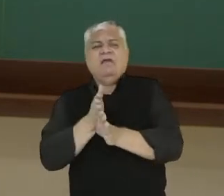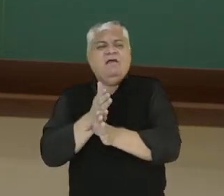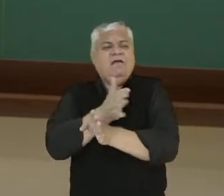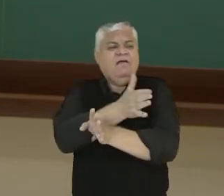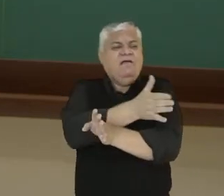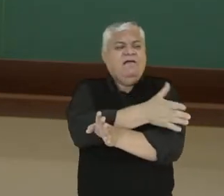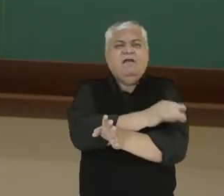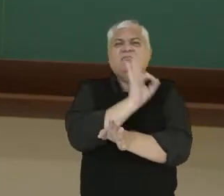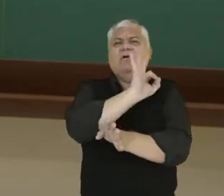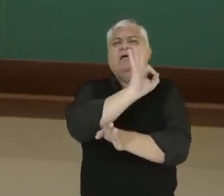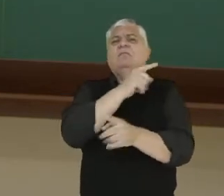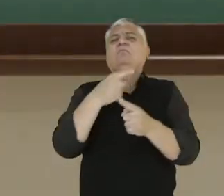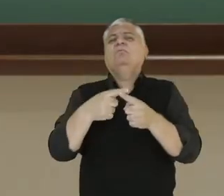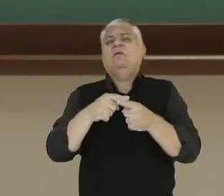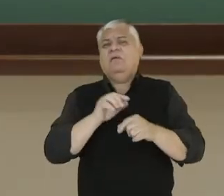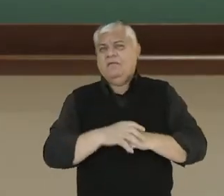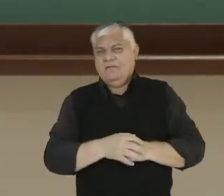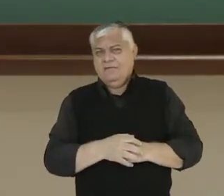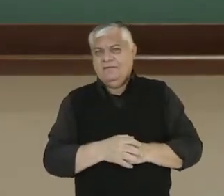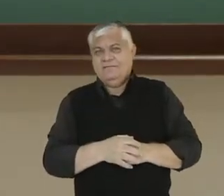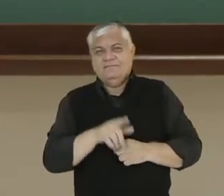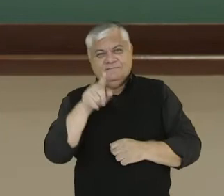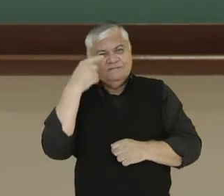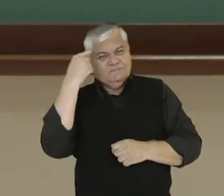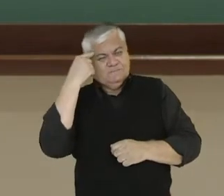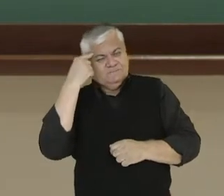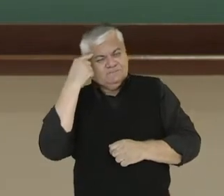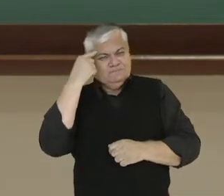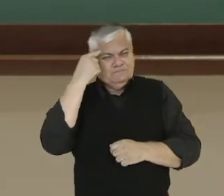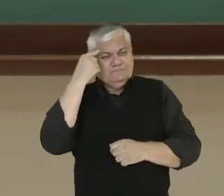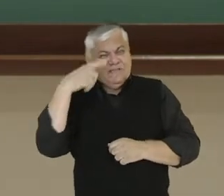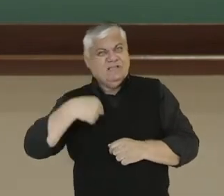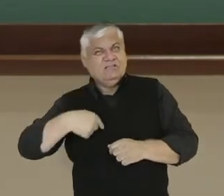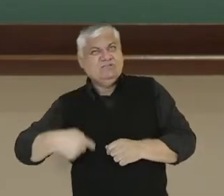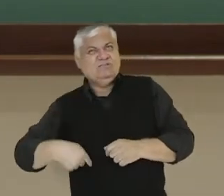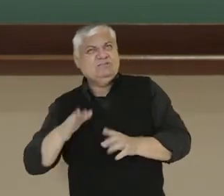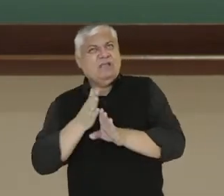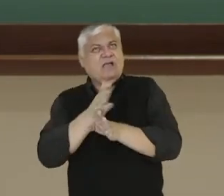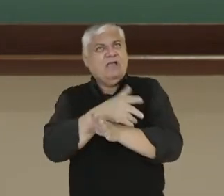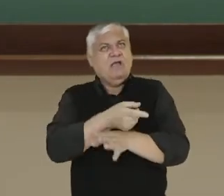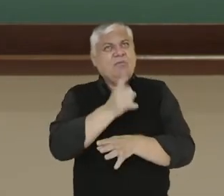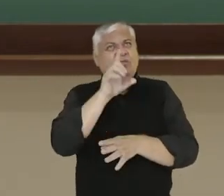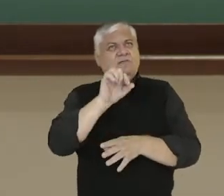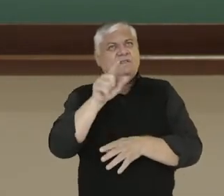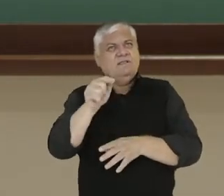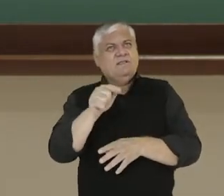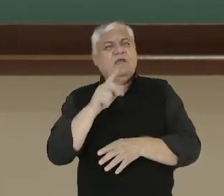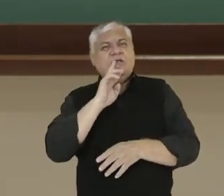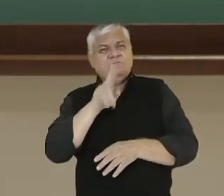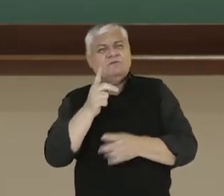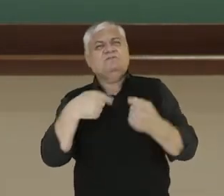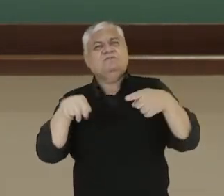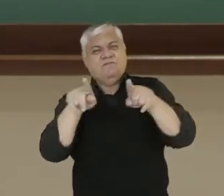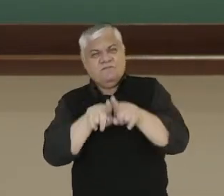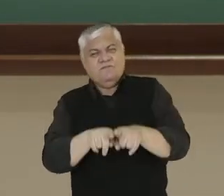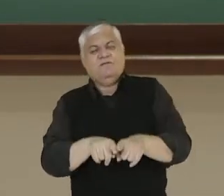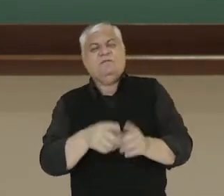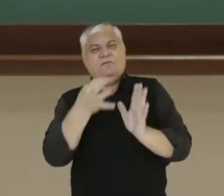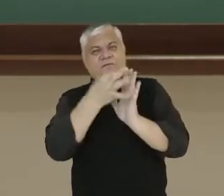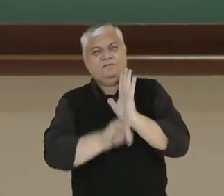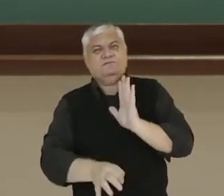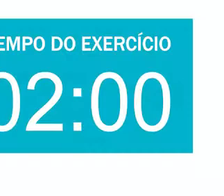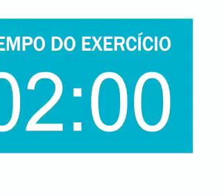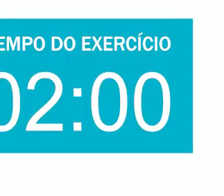da Grande Guerra? Então vocês vão analisar, pensar a esse respeito, escrever a resposta e a gente volta aí em seguida com a